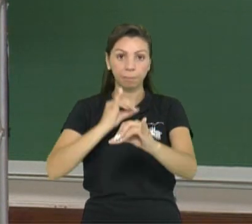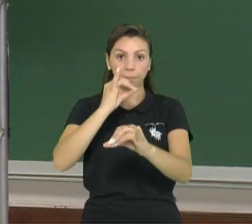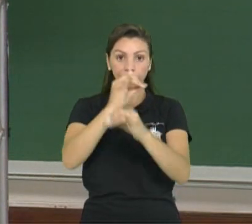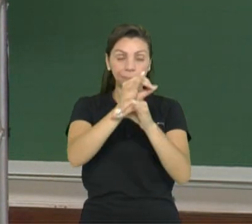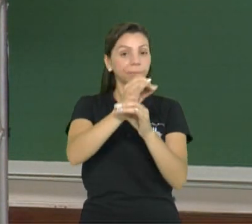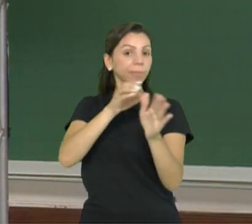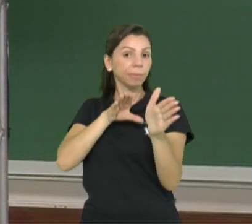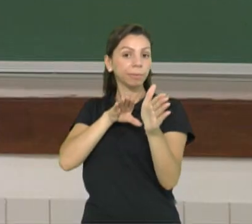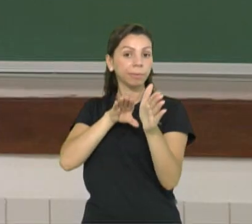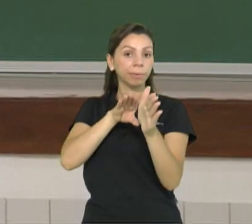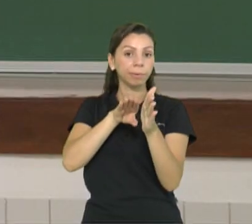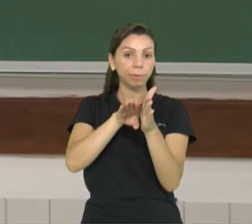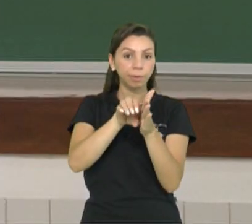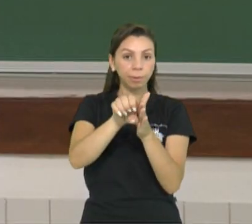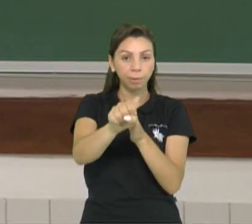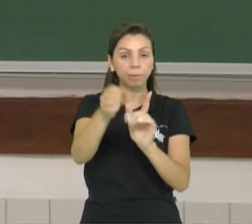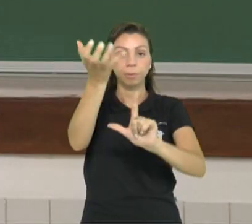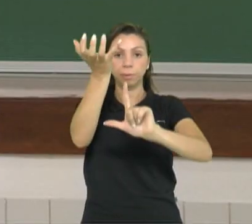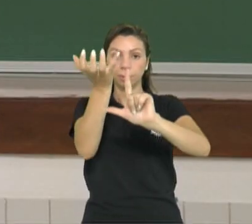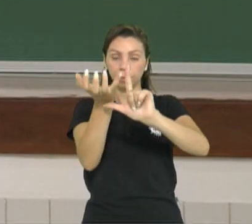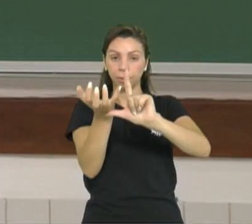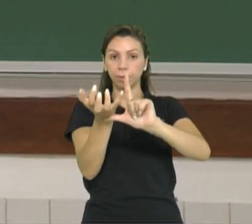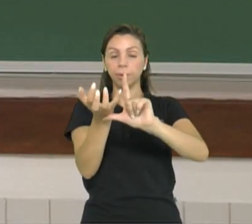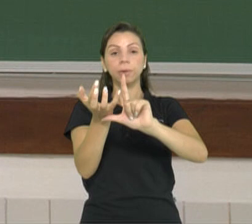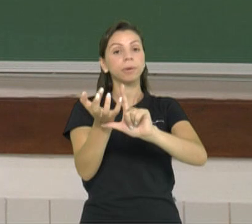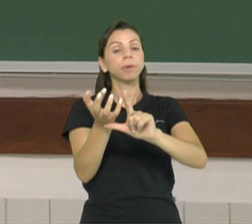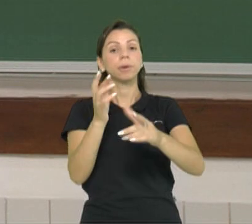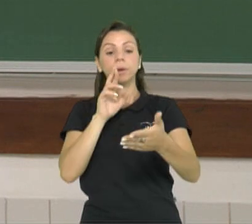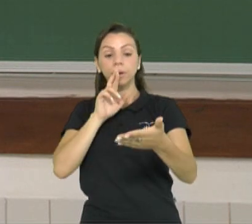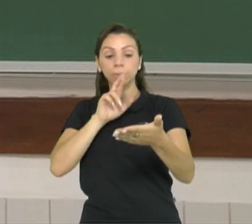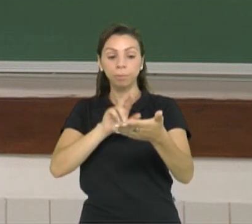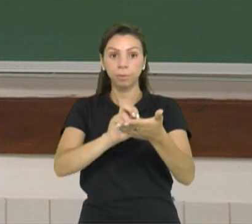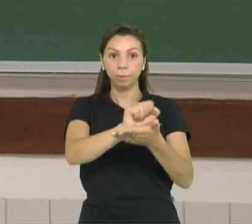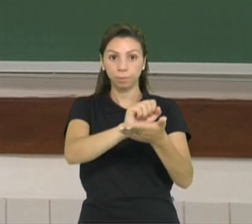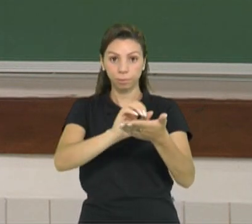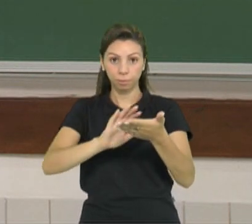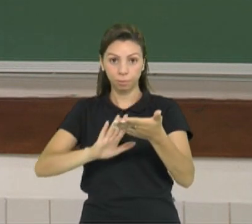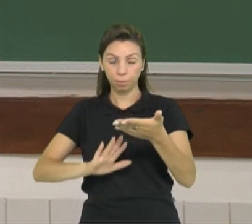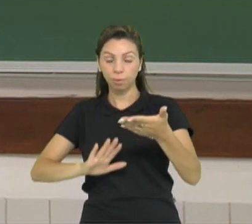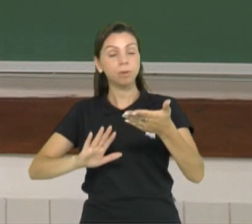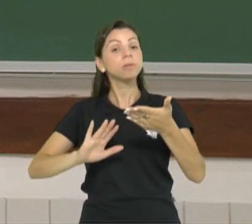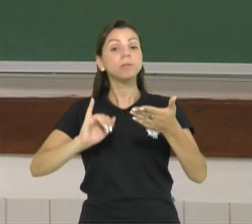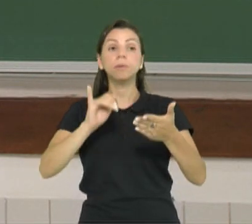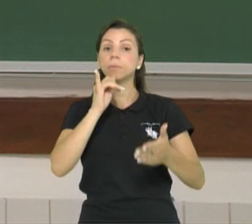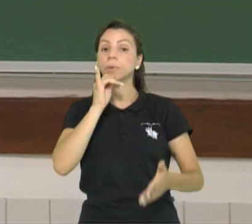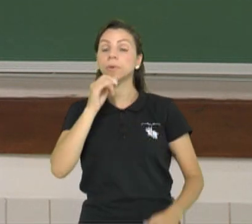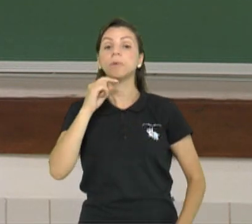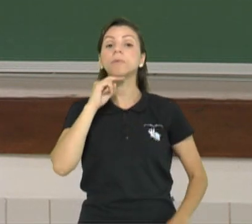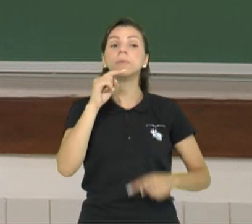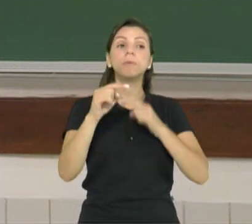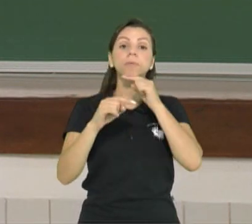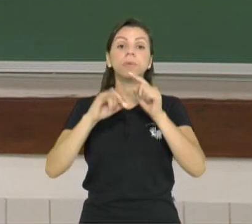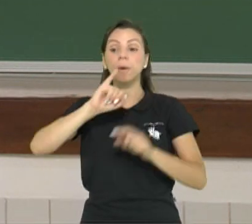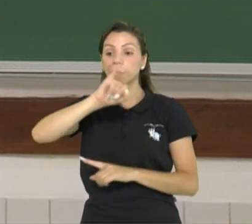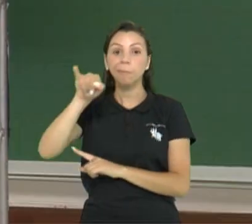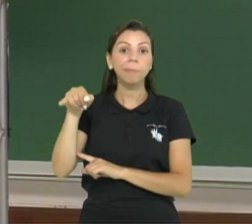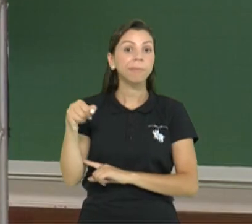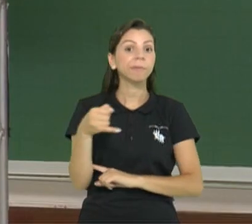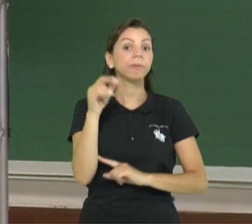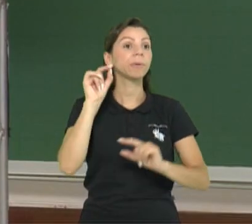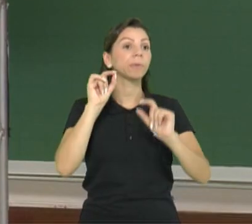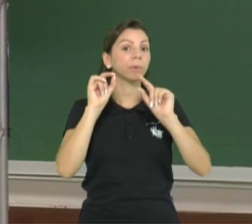Classroom, acessar as atividades, responder e se tiver dúvida, gente, aproveitem